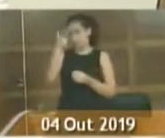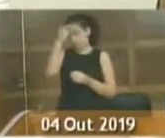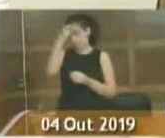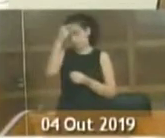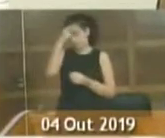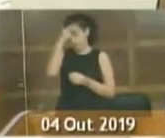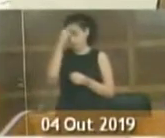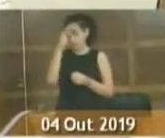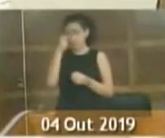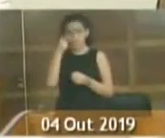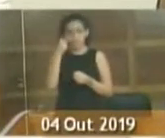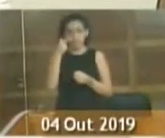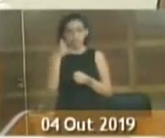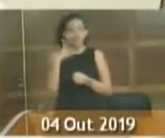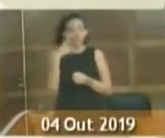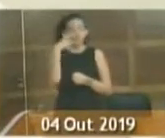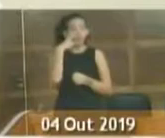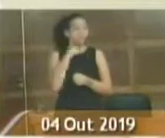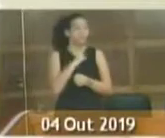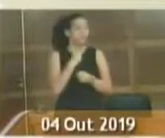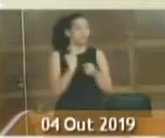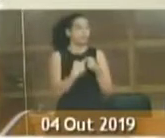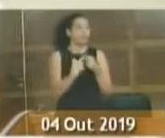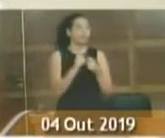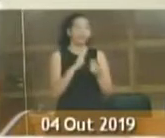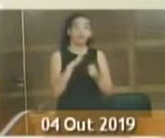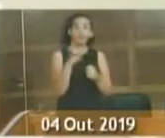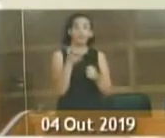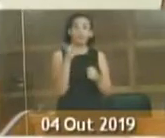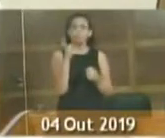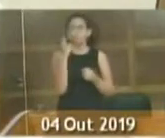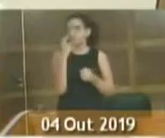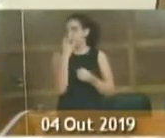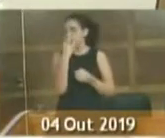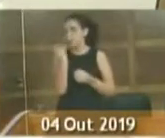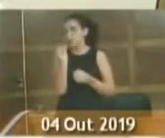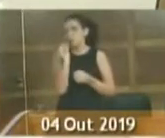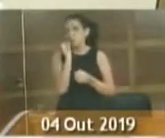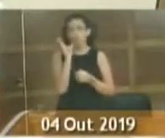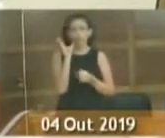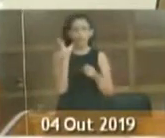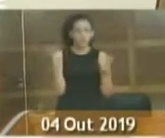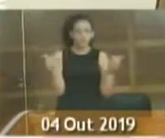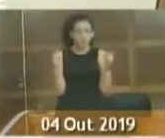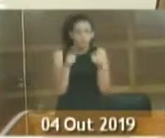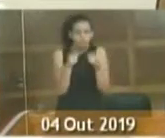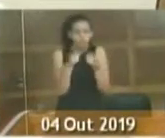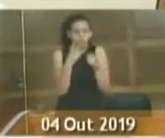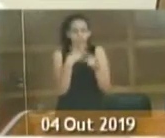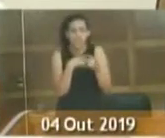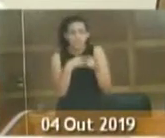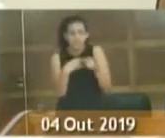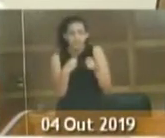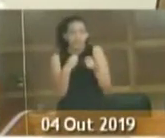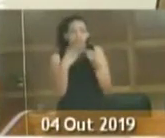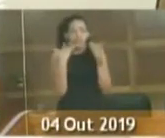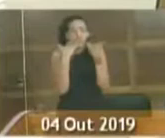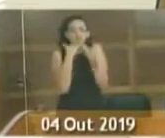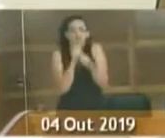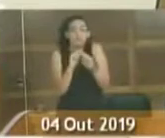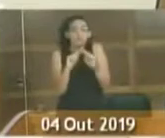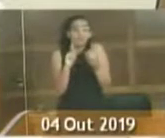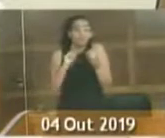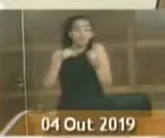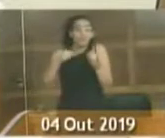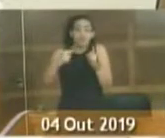nossas adoções, porque quando o cão ou o gato é pequeno, eles são lindos, mas depois eles crescem, talvez não